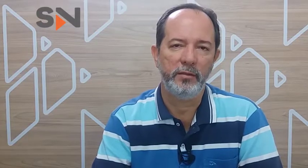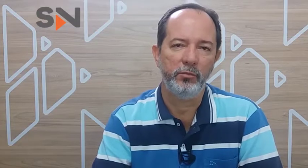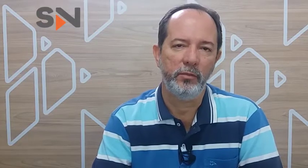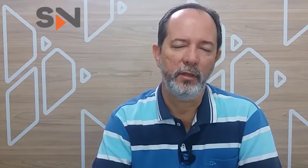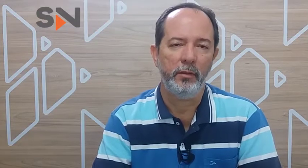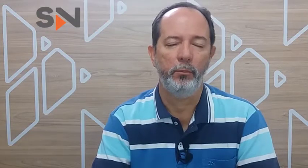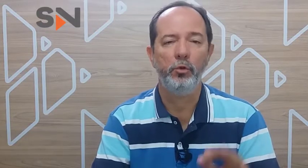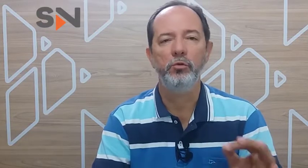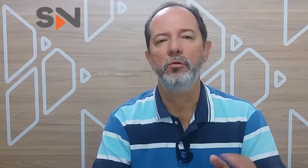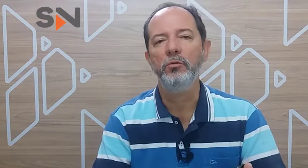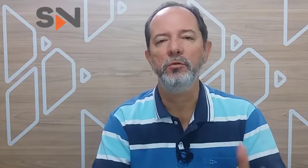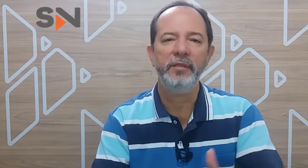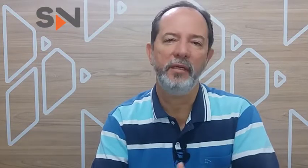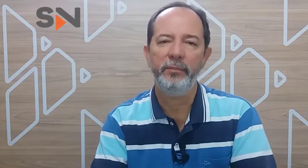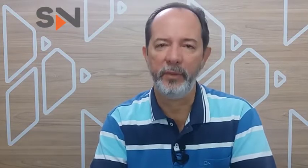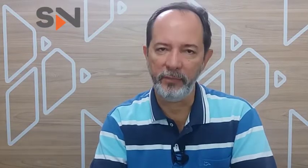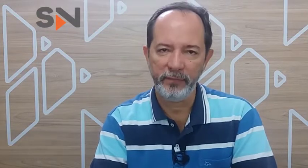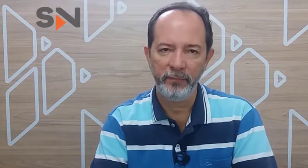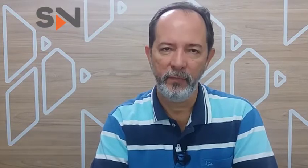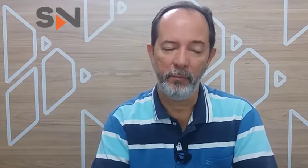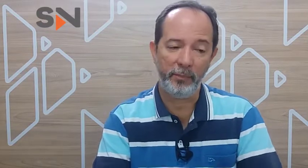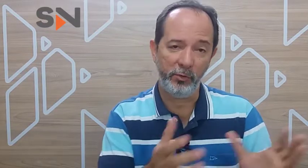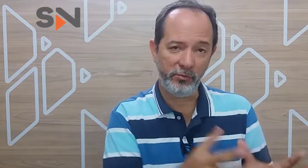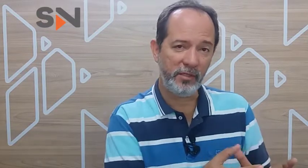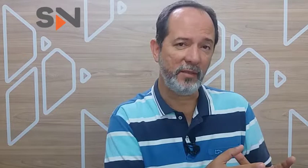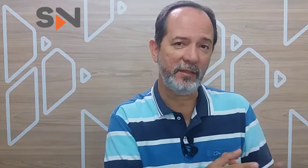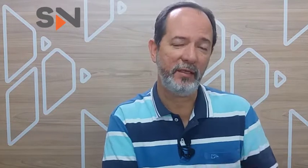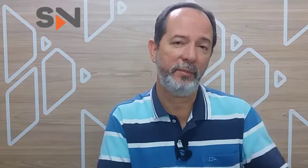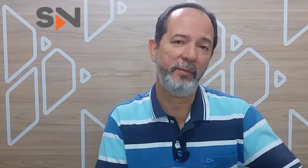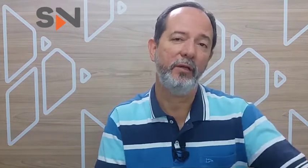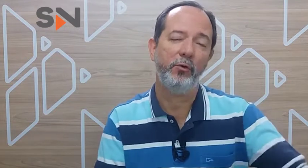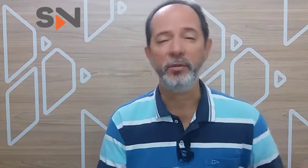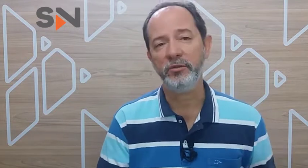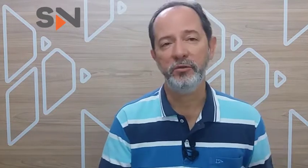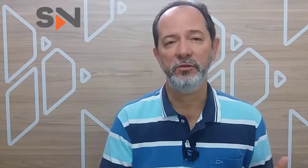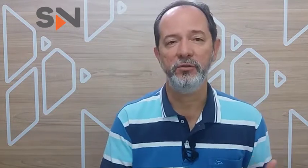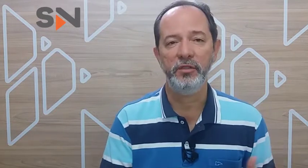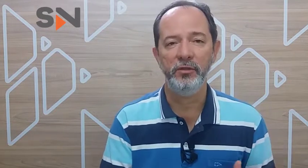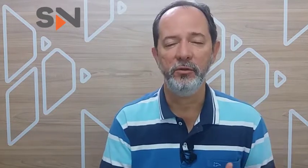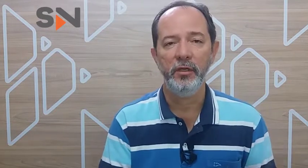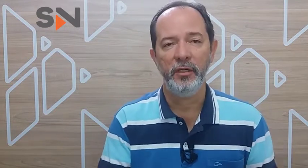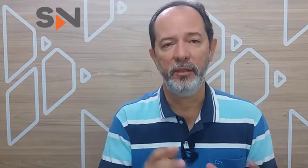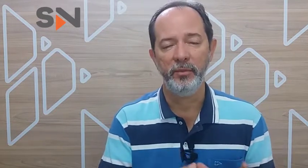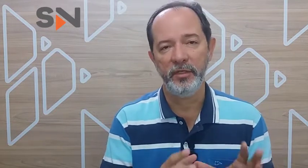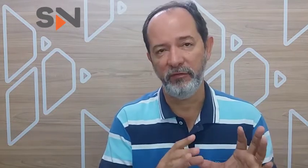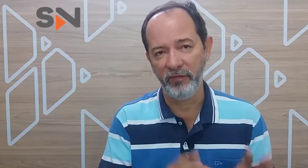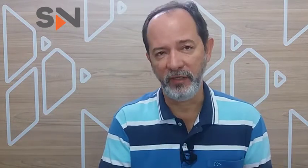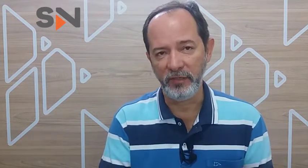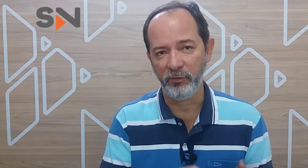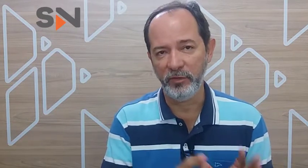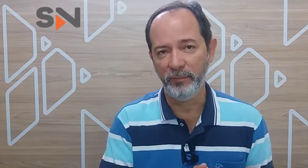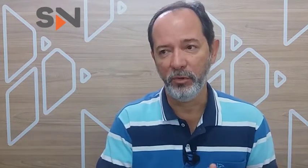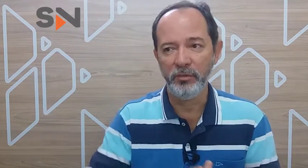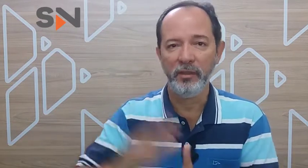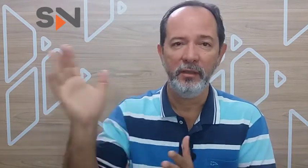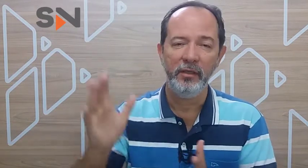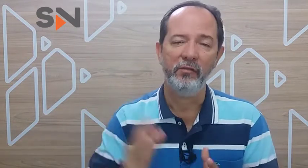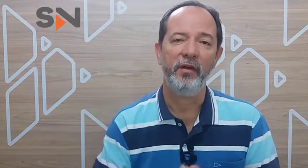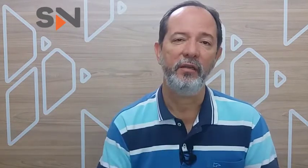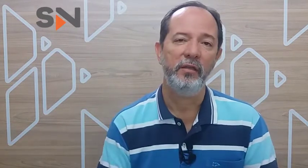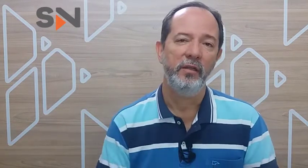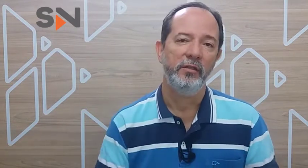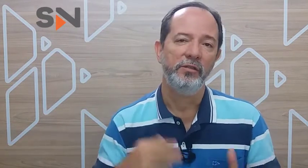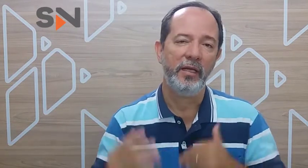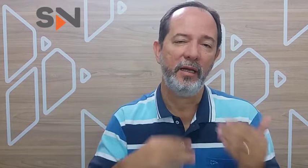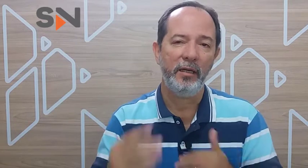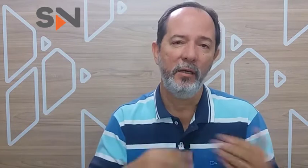do Brasil, né? Produtor de matéria-prima. Para produzir essa matéria-prima, ele compra as coisas no exterior e depois ele vende a coisa bruta que